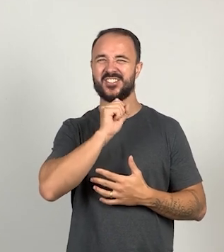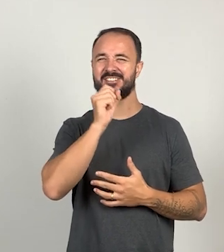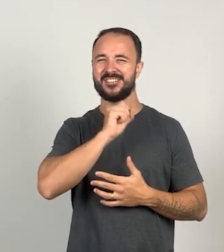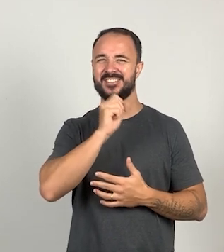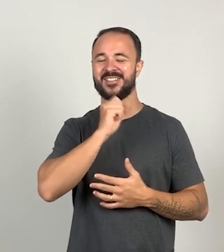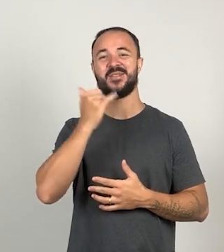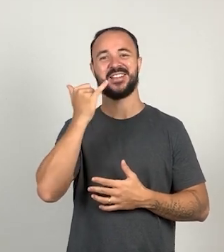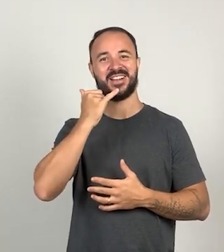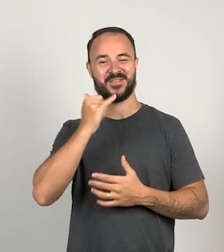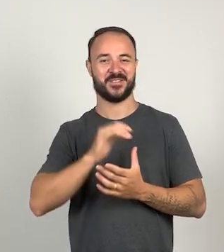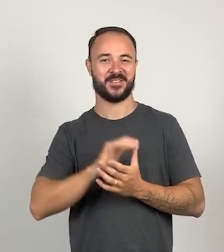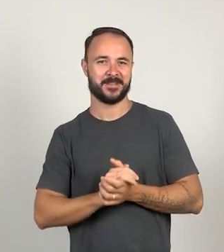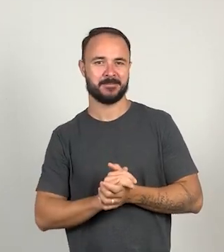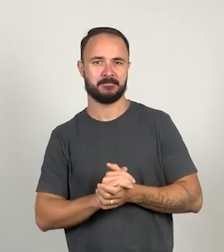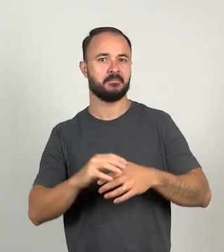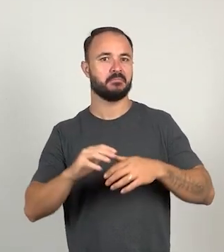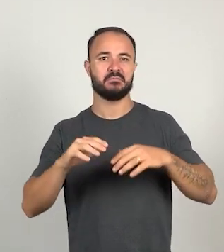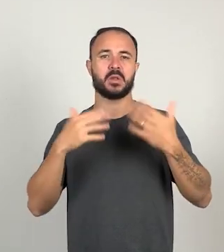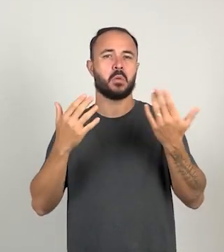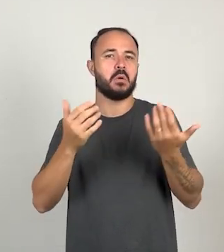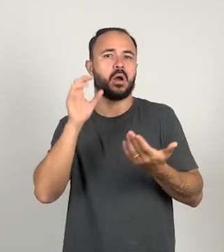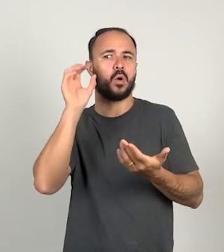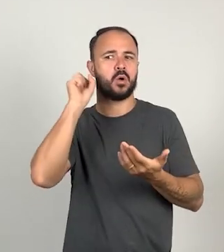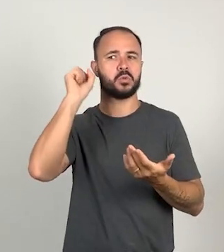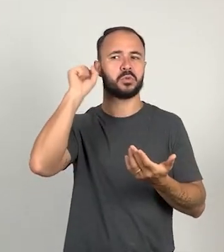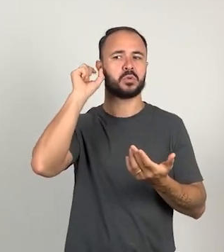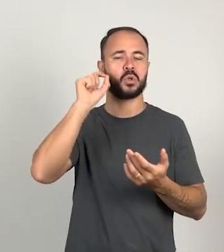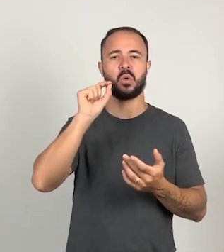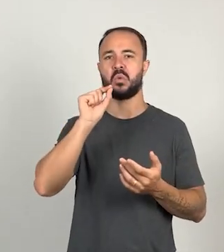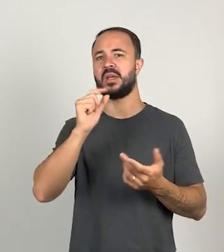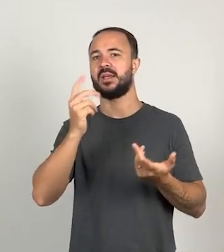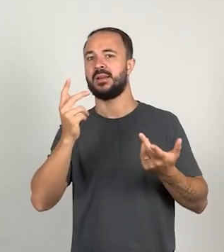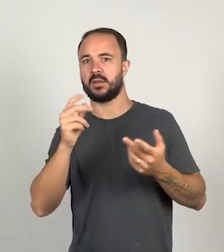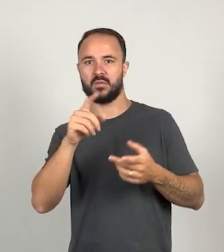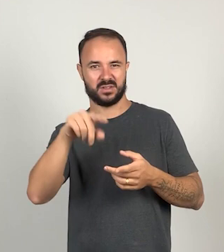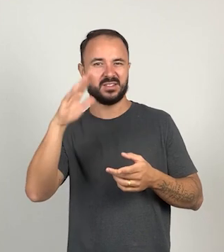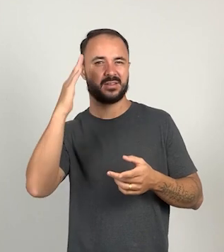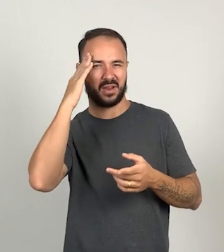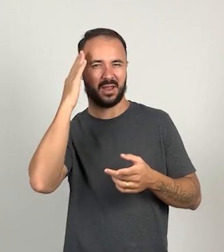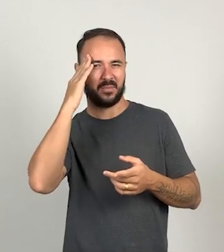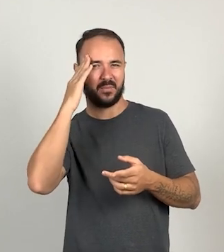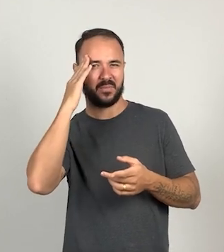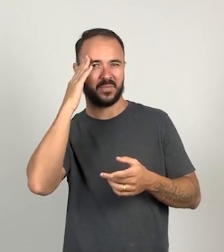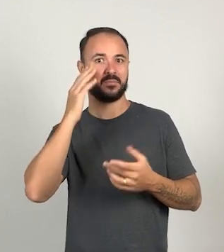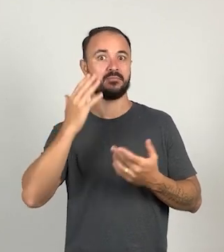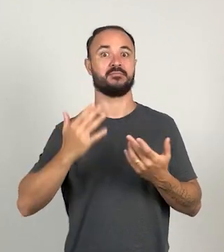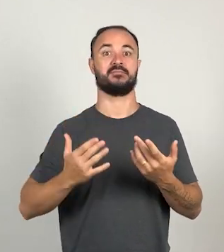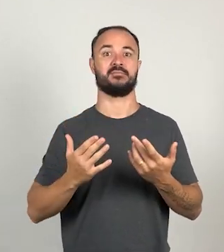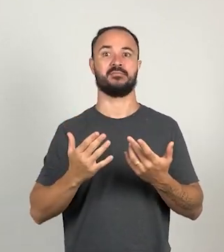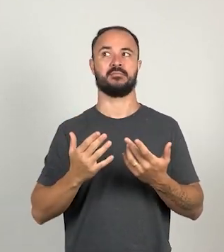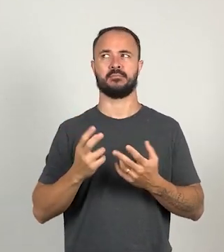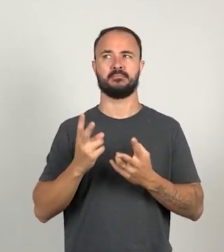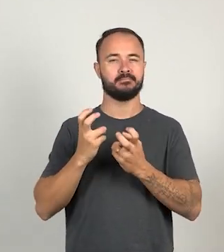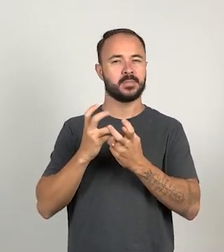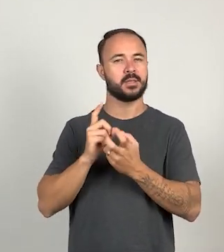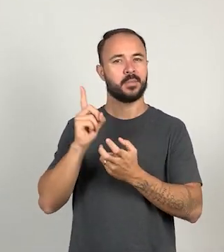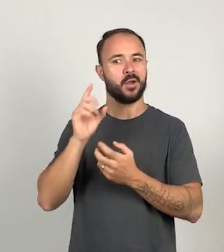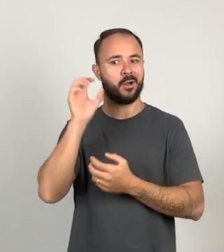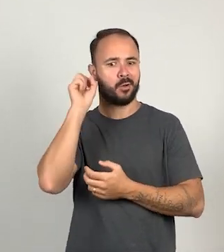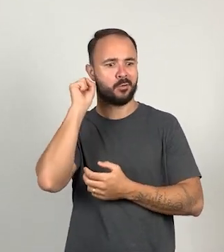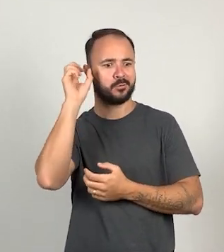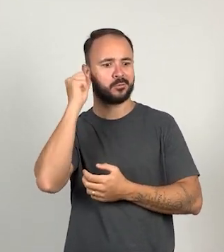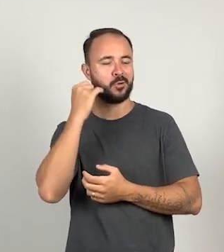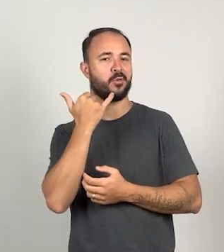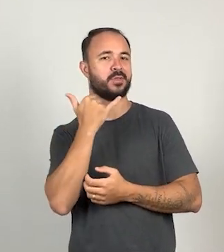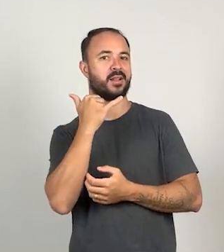antigo. Que som que o telefone faz? Você sabe? Esse é o som